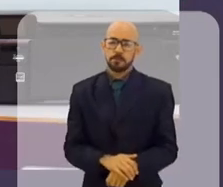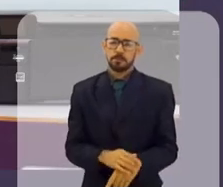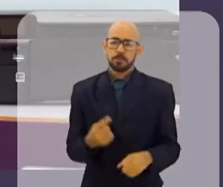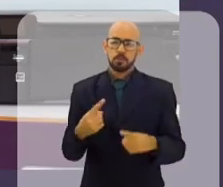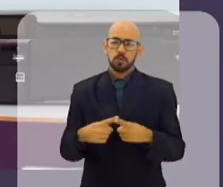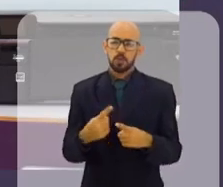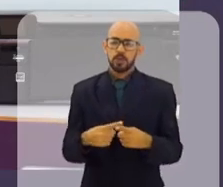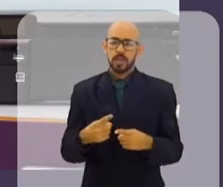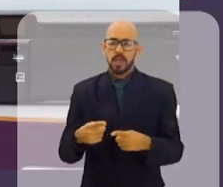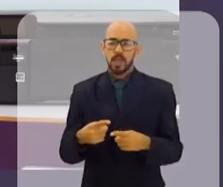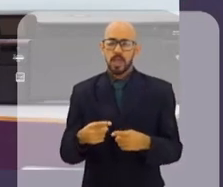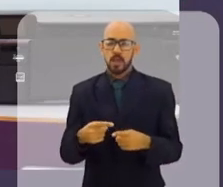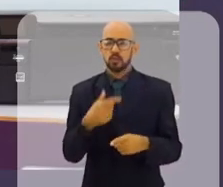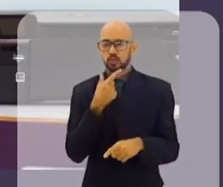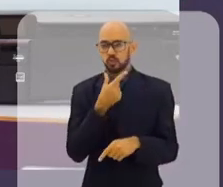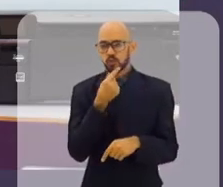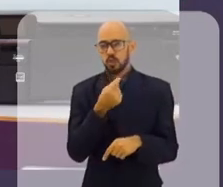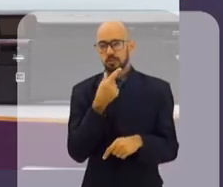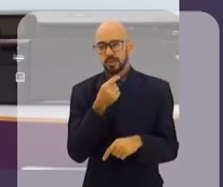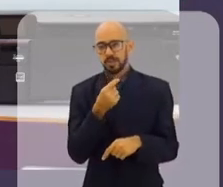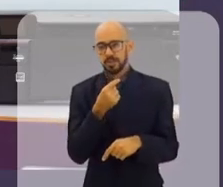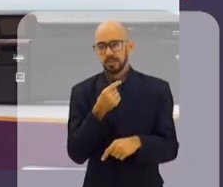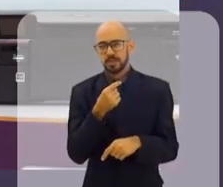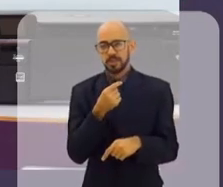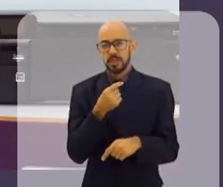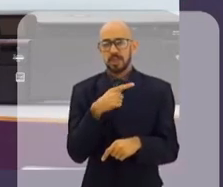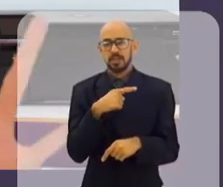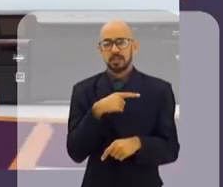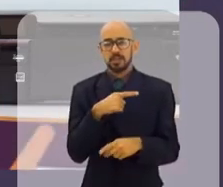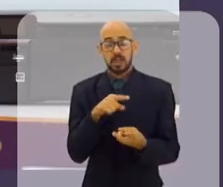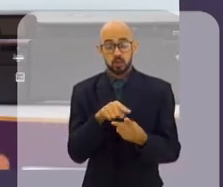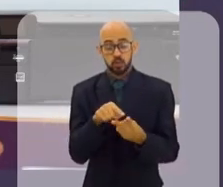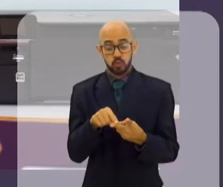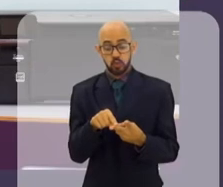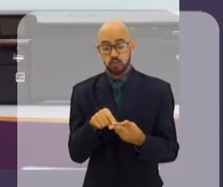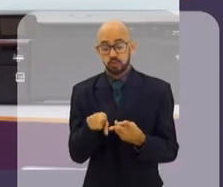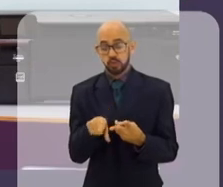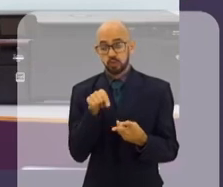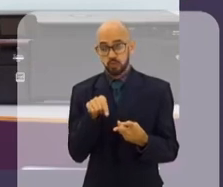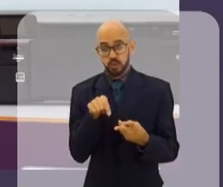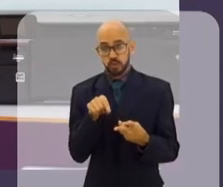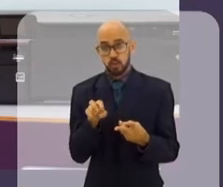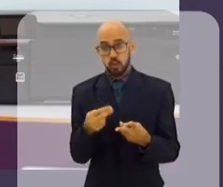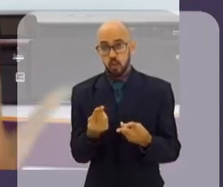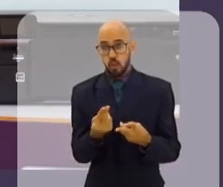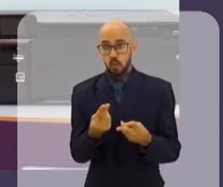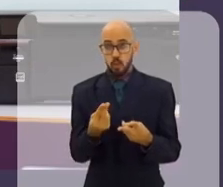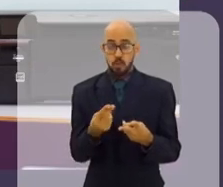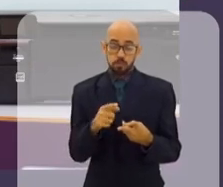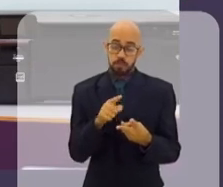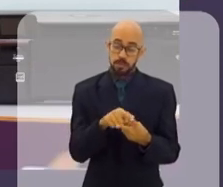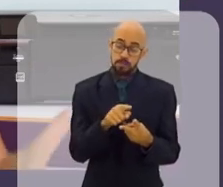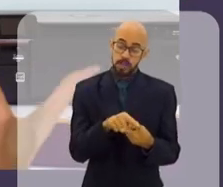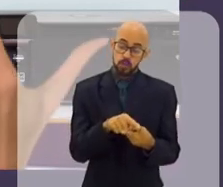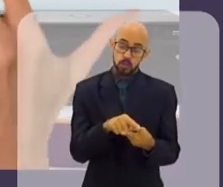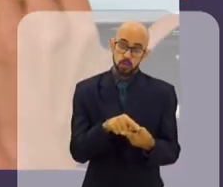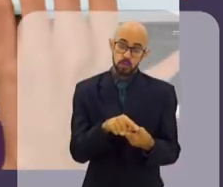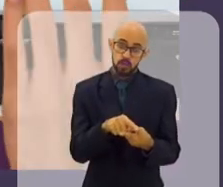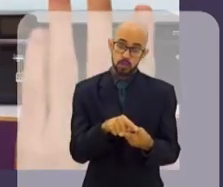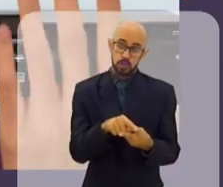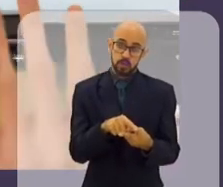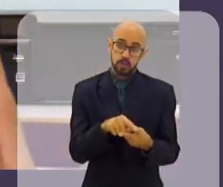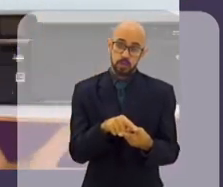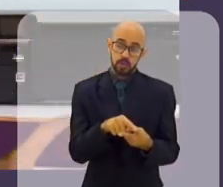gente vê que os homens, eles só têm duas opções. Ou eles vão